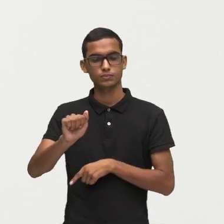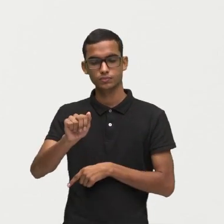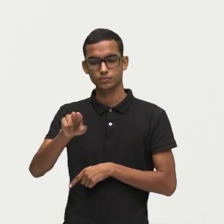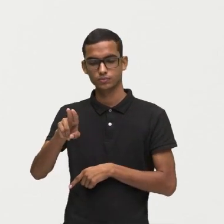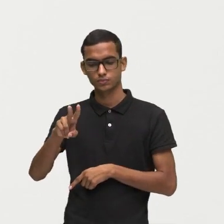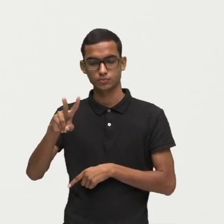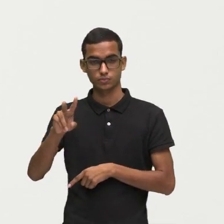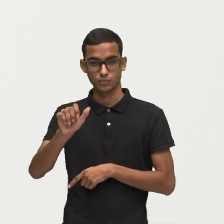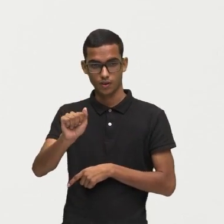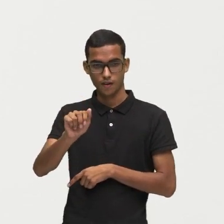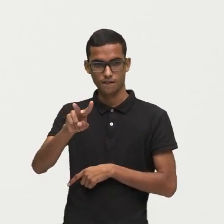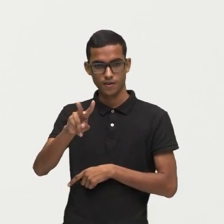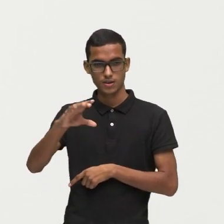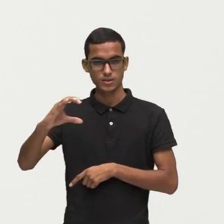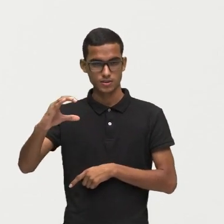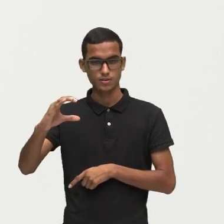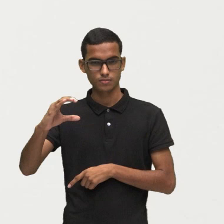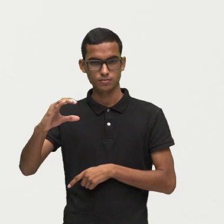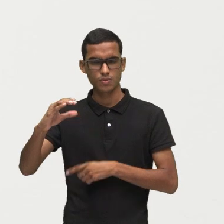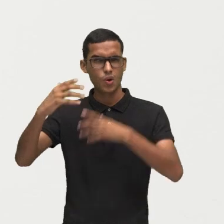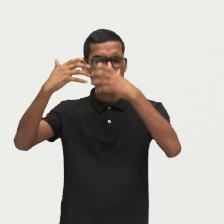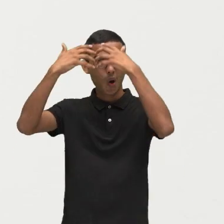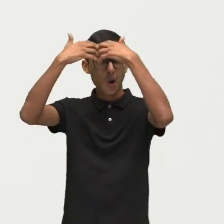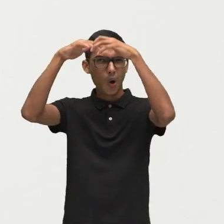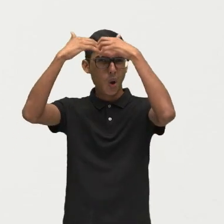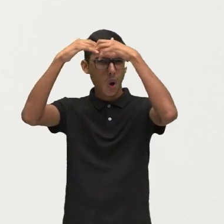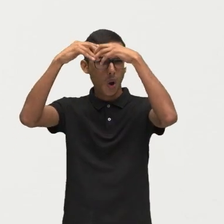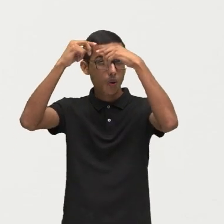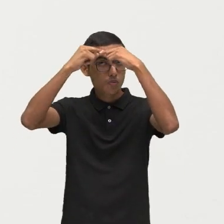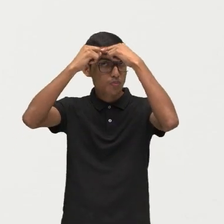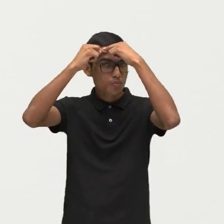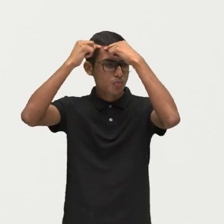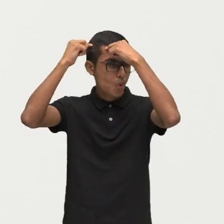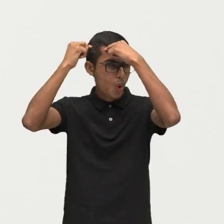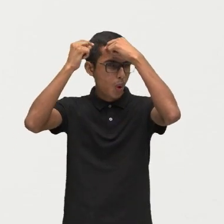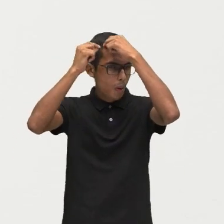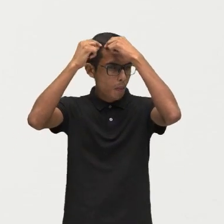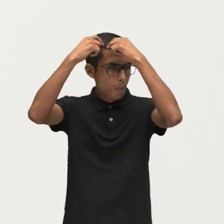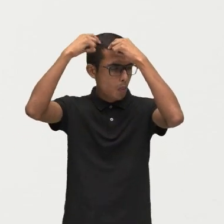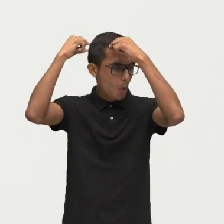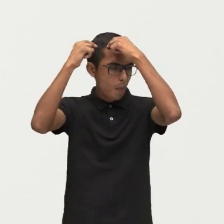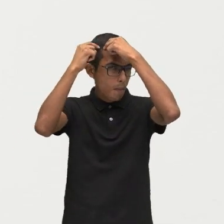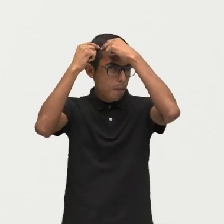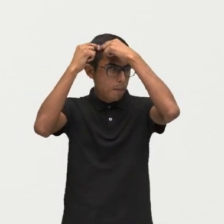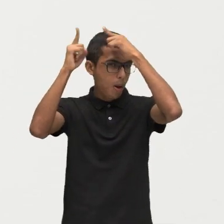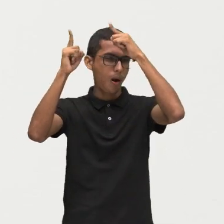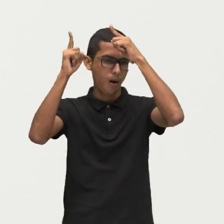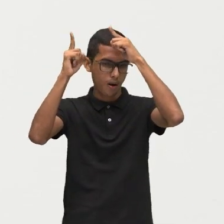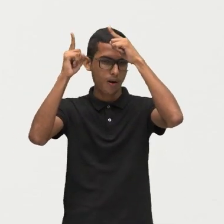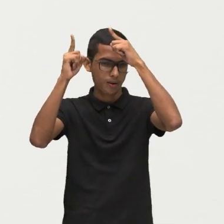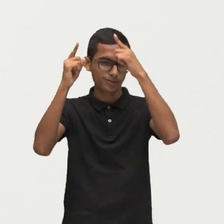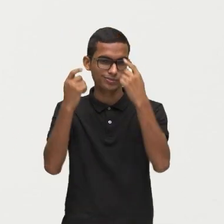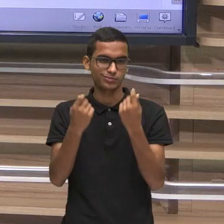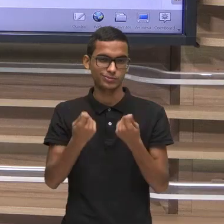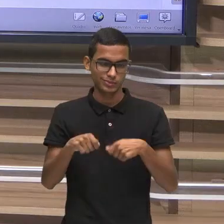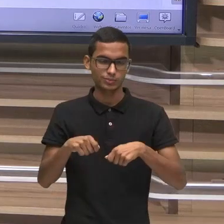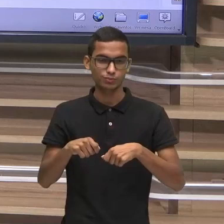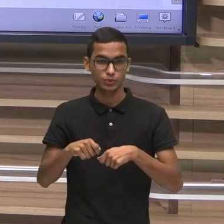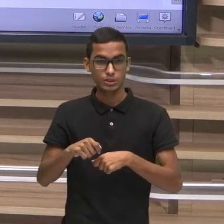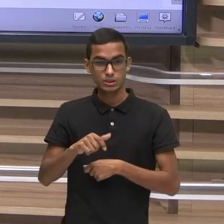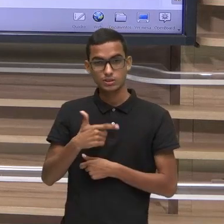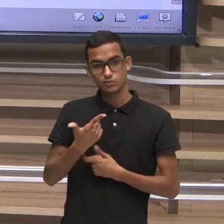conhecido como AVC, que acontece quando o fluxo sanguíneo é interrompido, causando muitas vezes danos